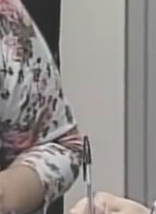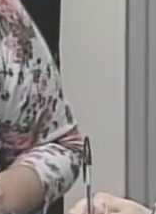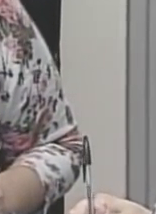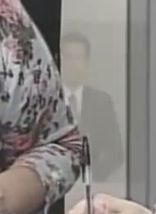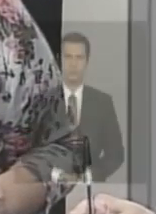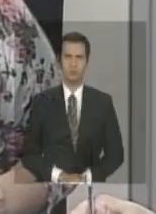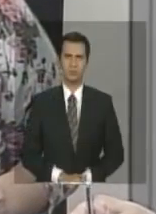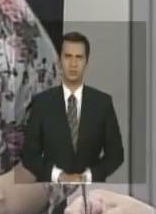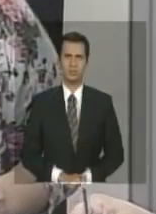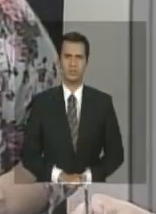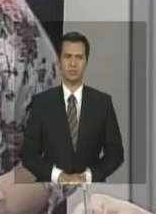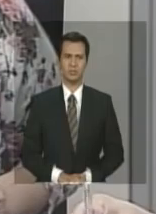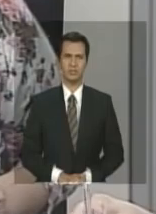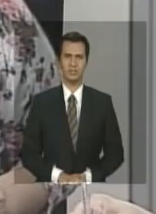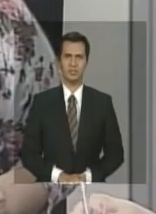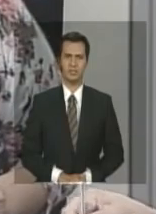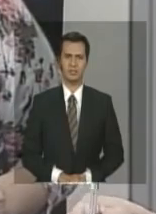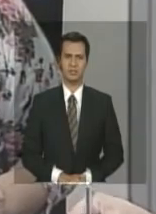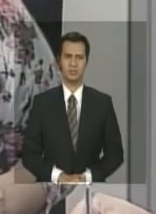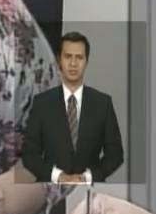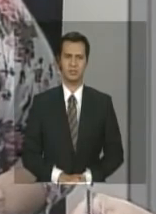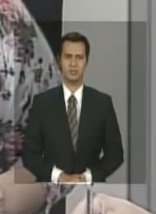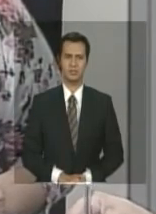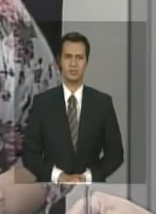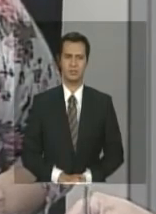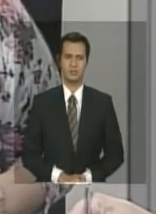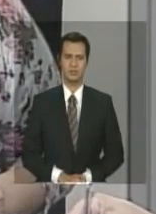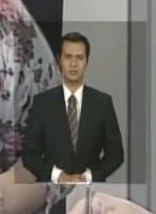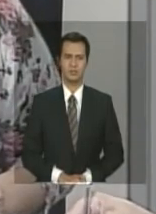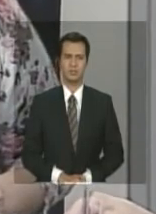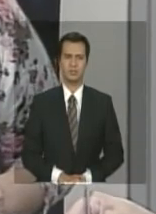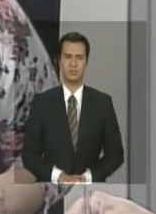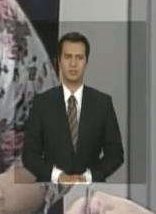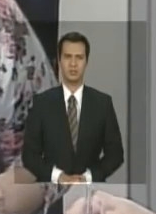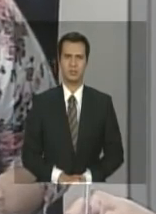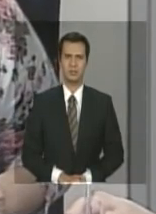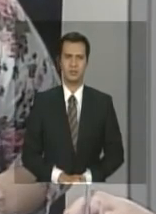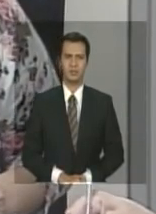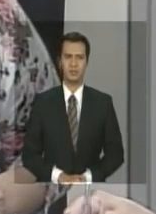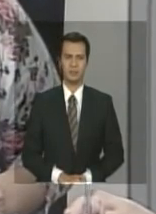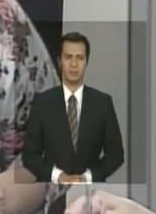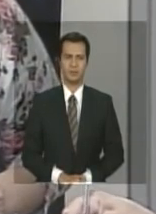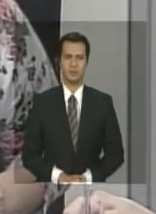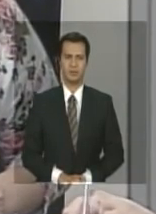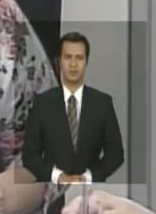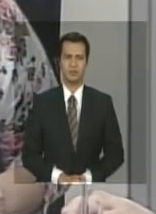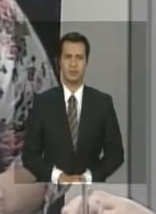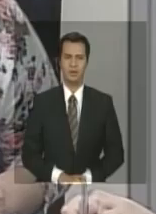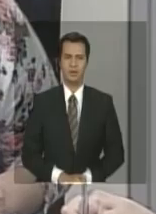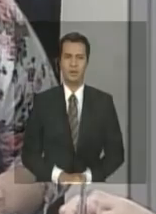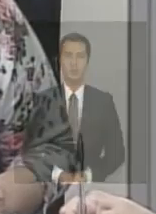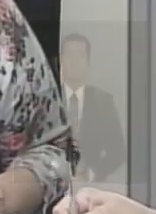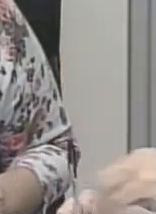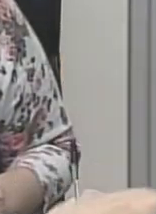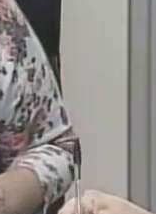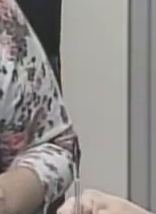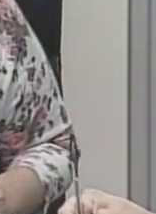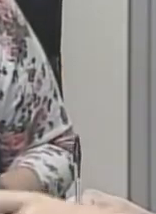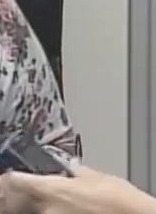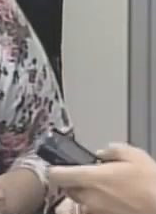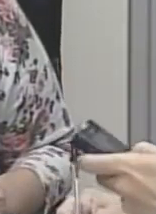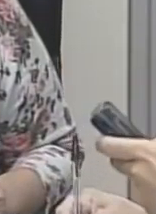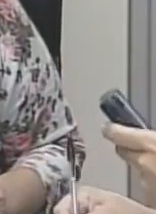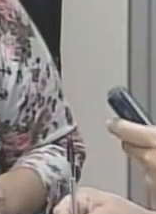alerta para a importância de que a gente tenha políticas específicas para trabalhar com o público